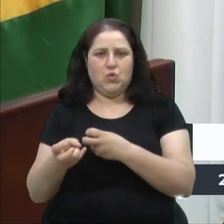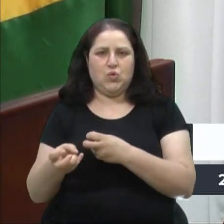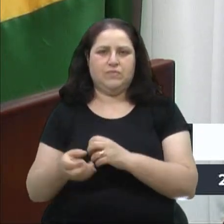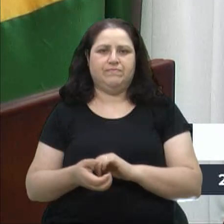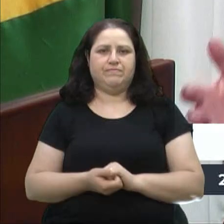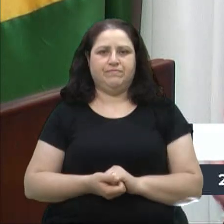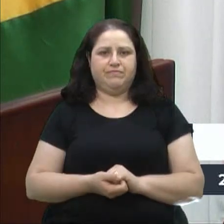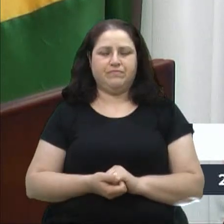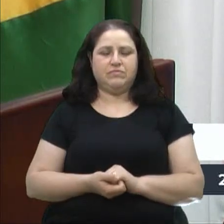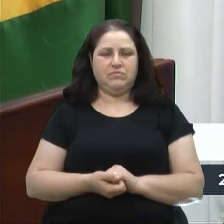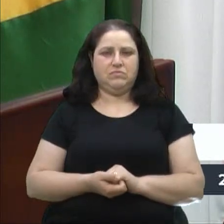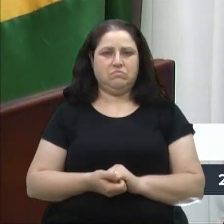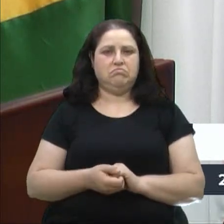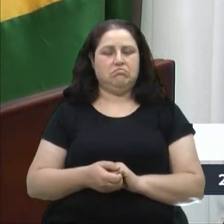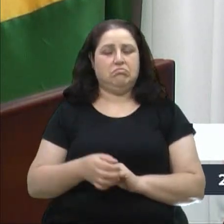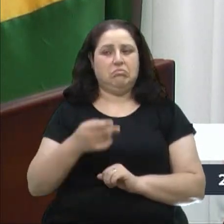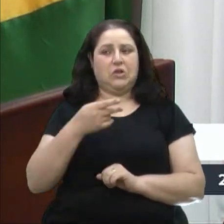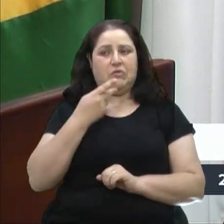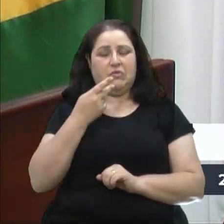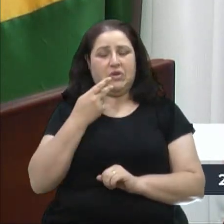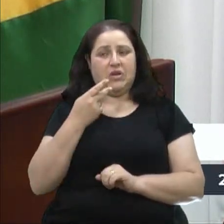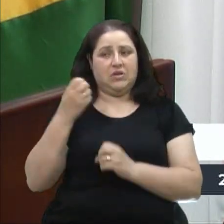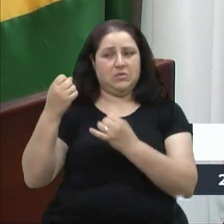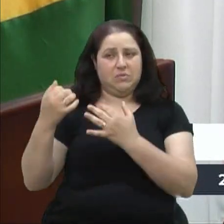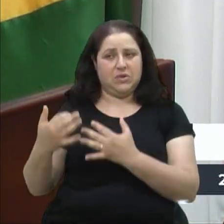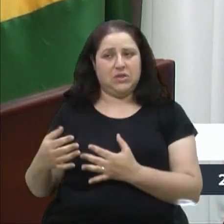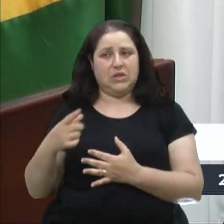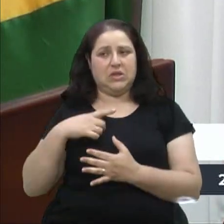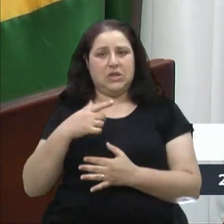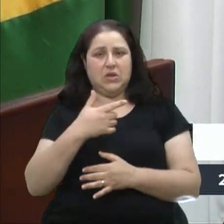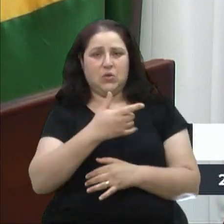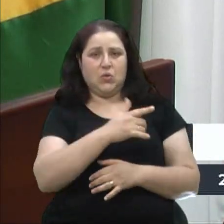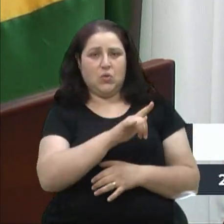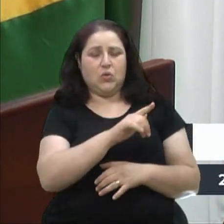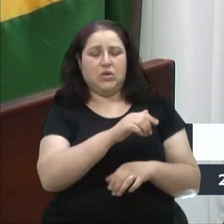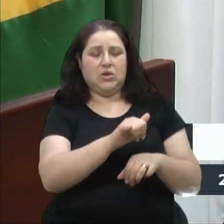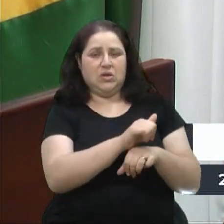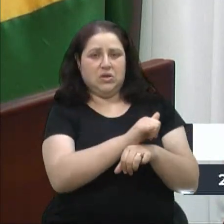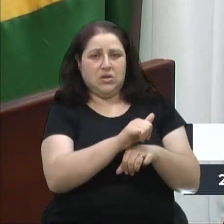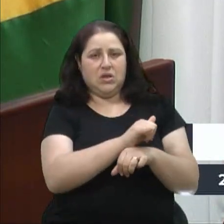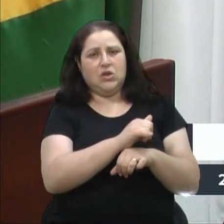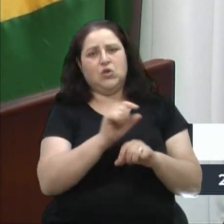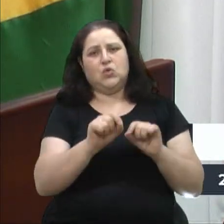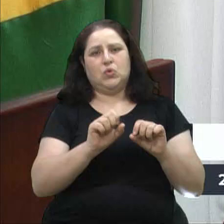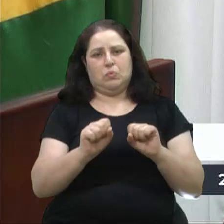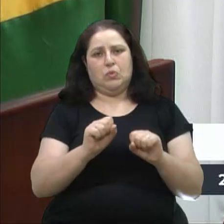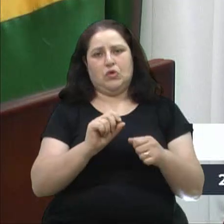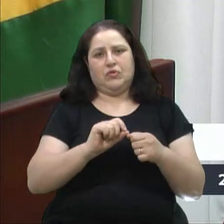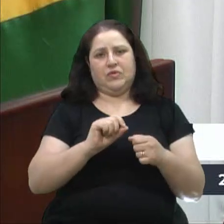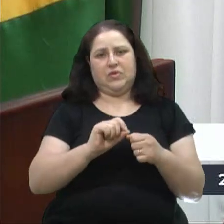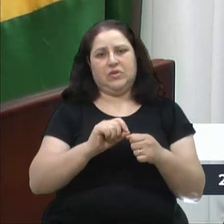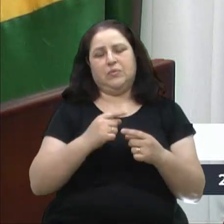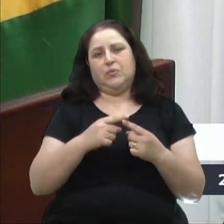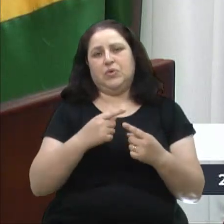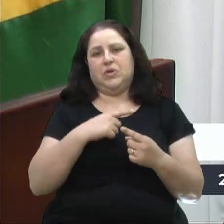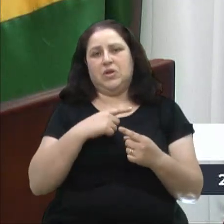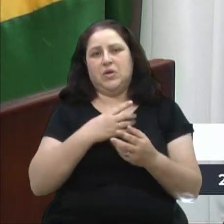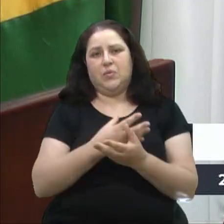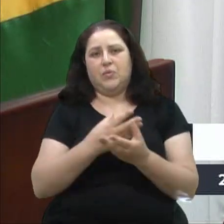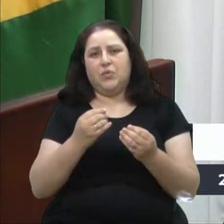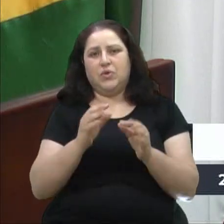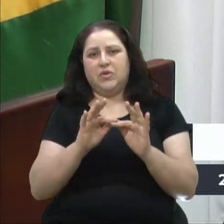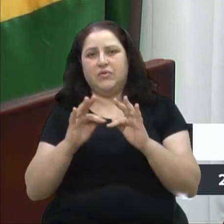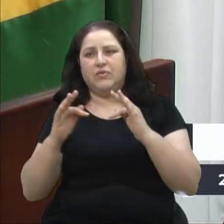se existe outra alternativa, enfim, o que poderá ser feito, porque também tem muitas famílias